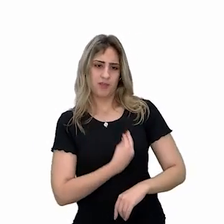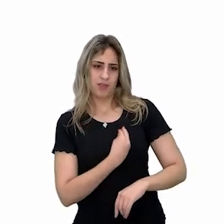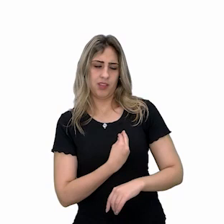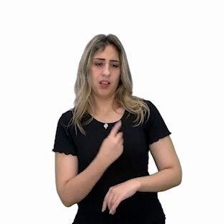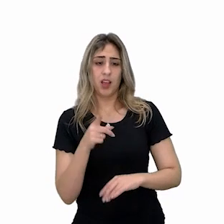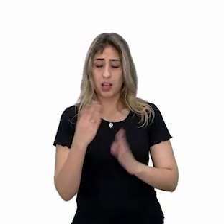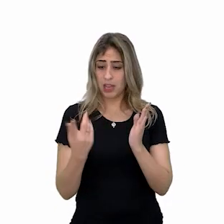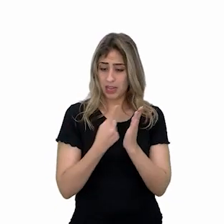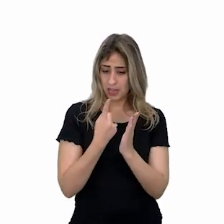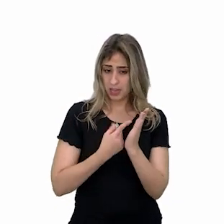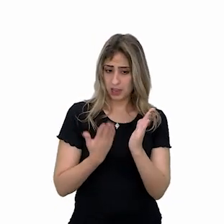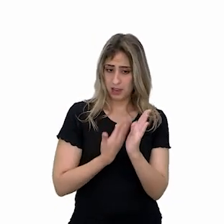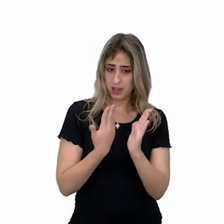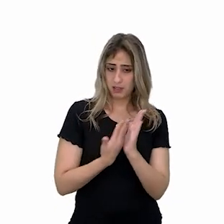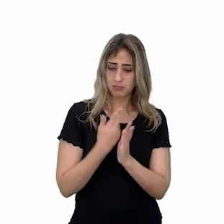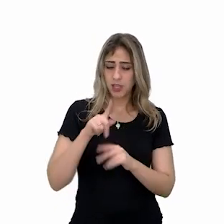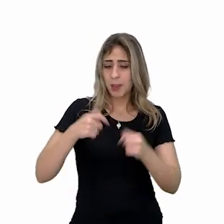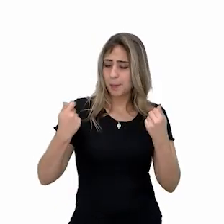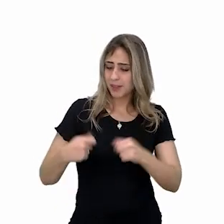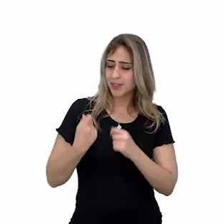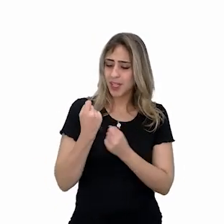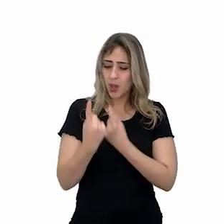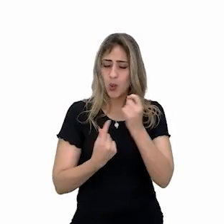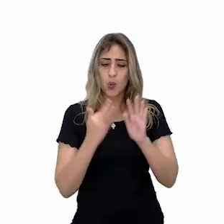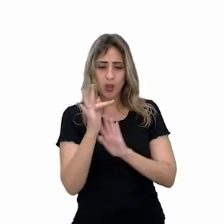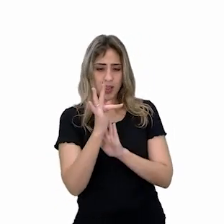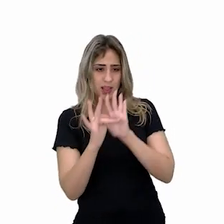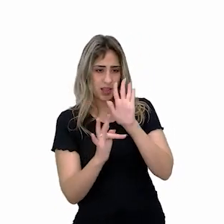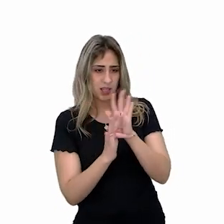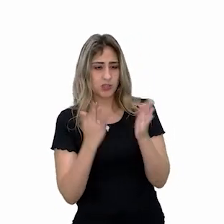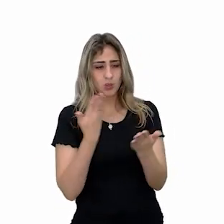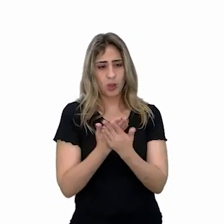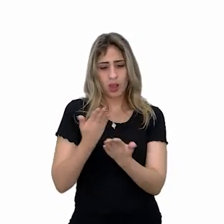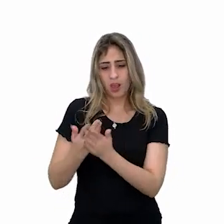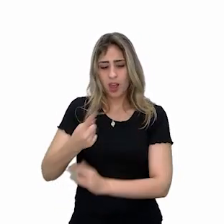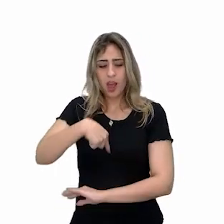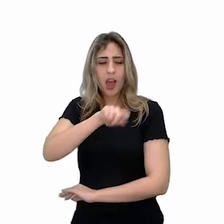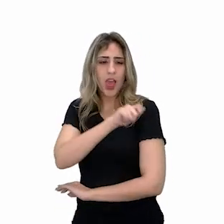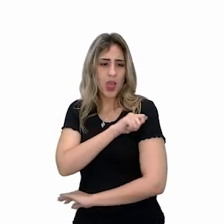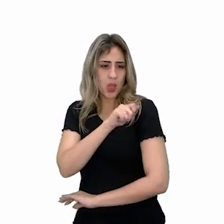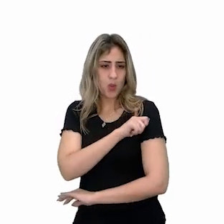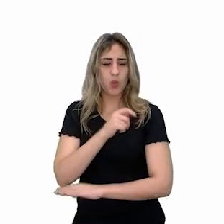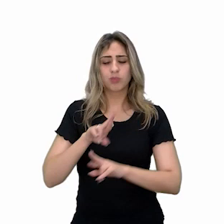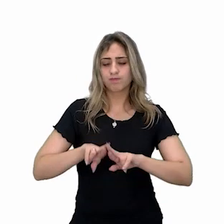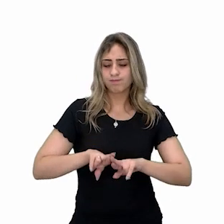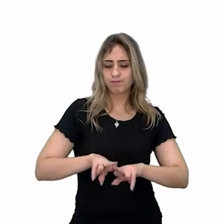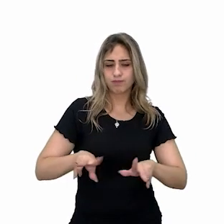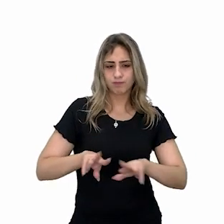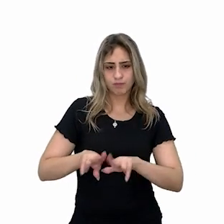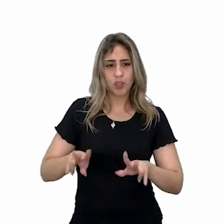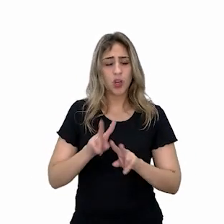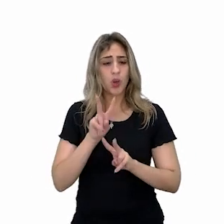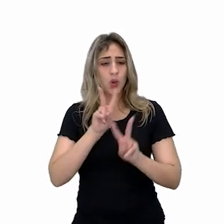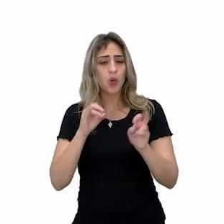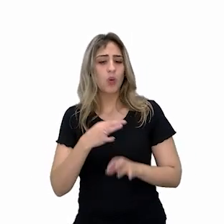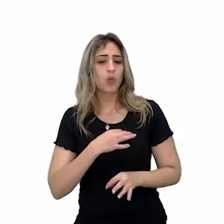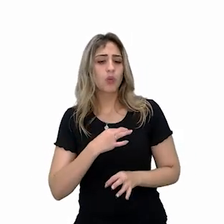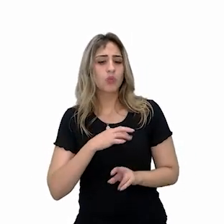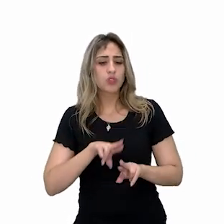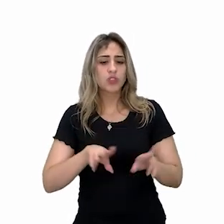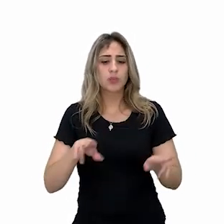No caderno, são trazidos alguns textos para os estudantes que vão diferenciar os tipos